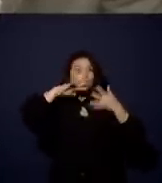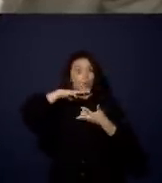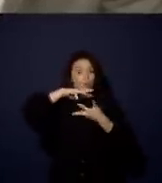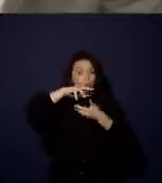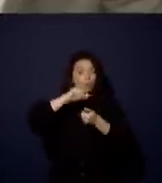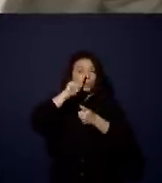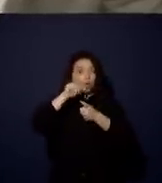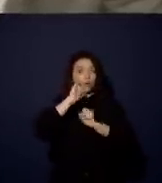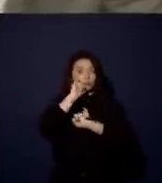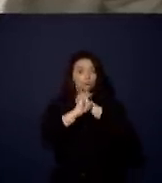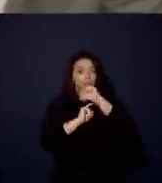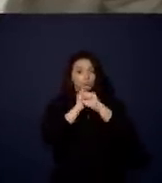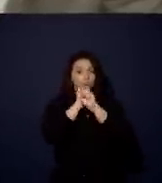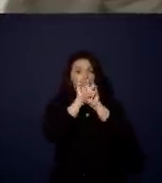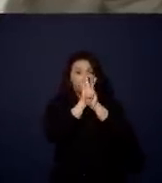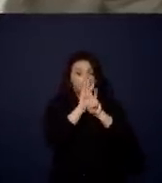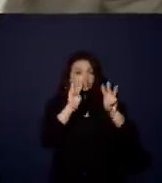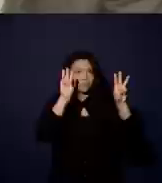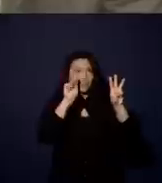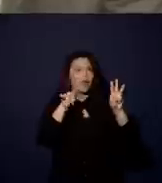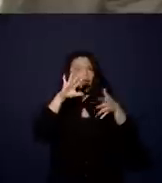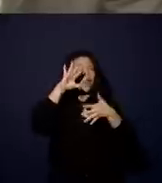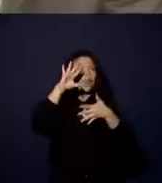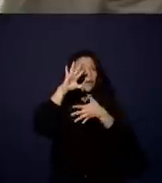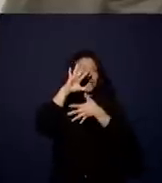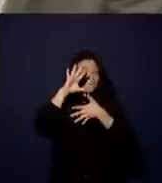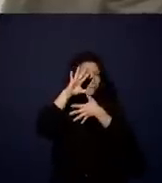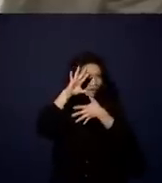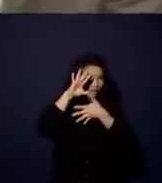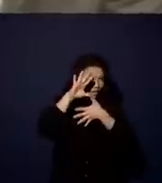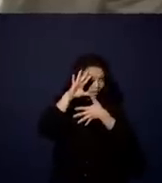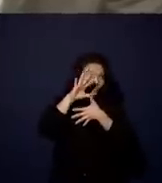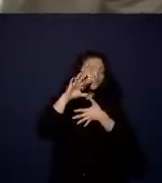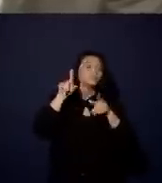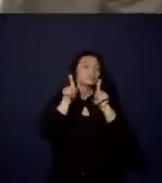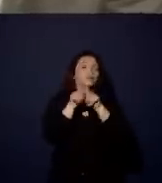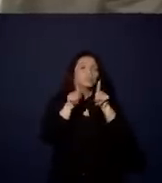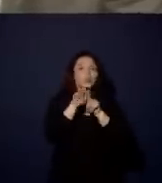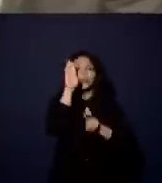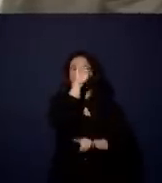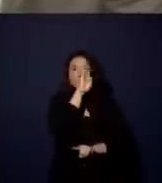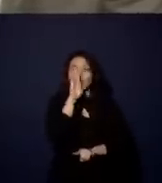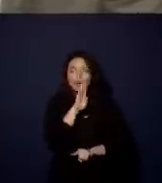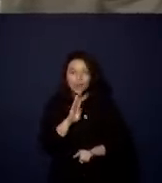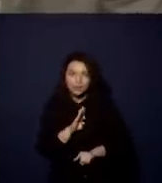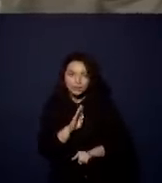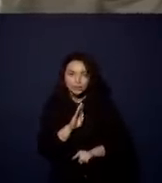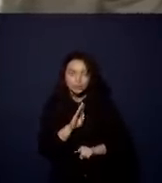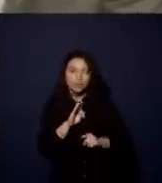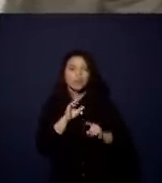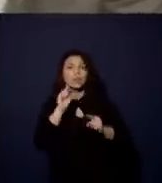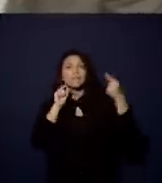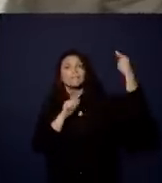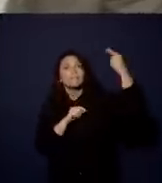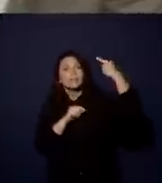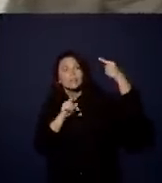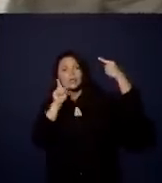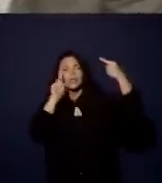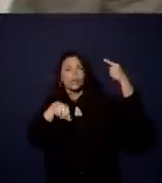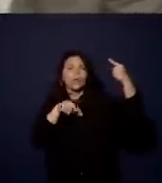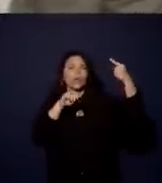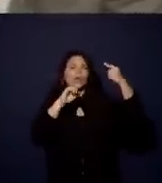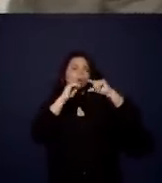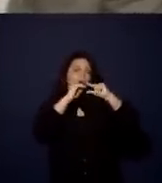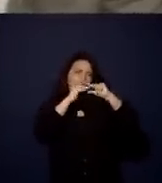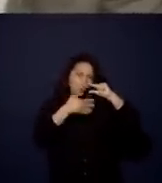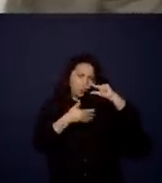online na América no Brasil e na América Latina depois de Google e Facebook então já é um negócio